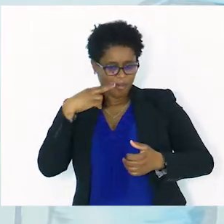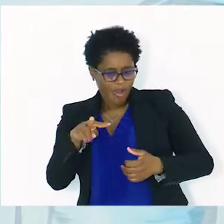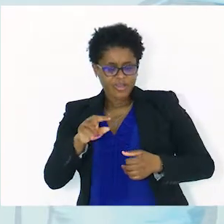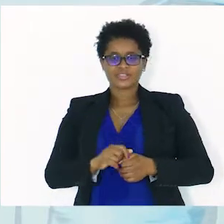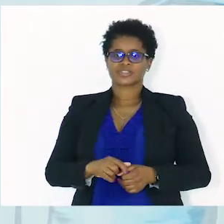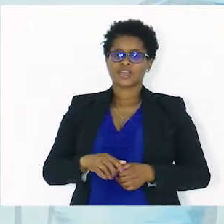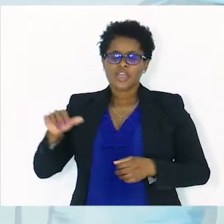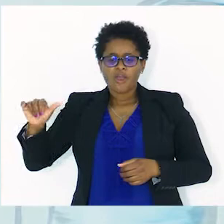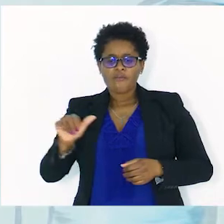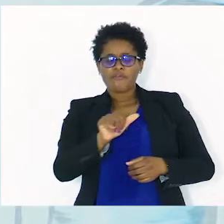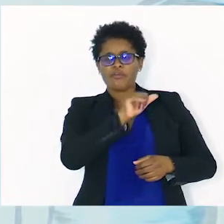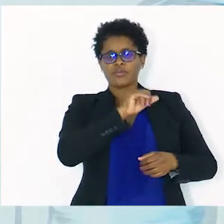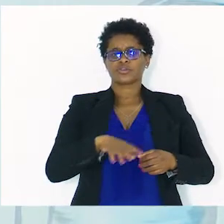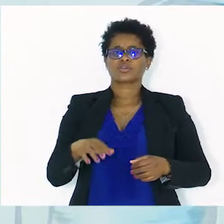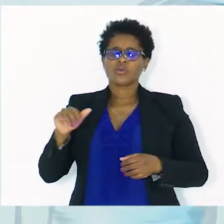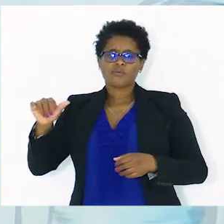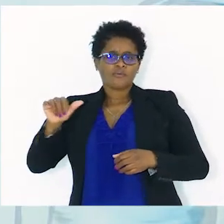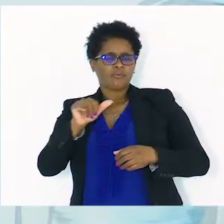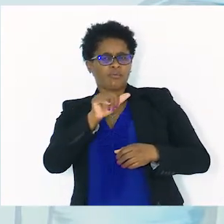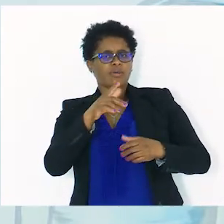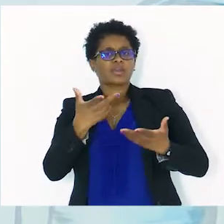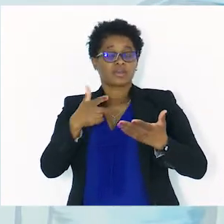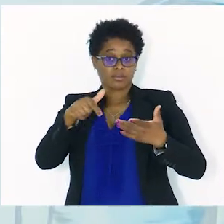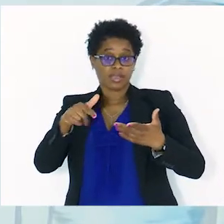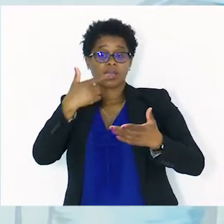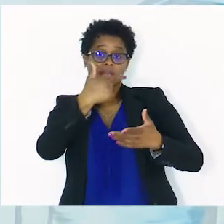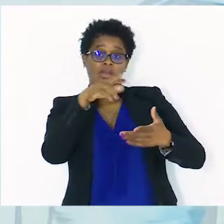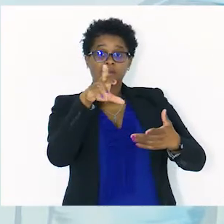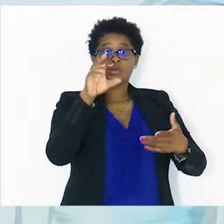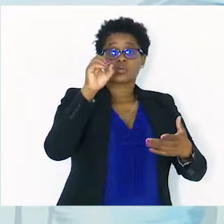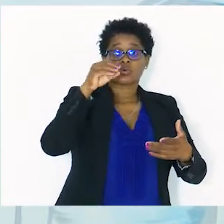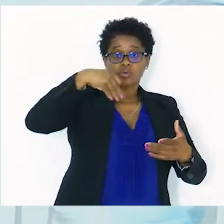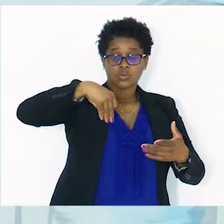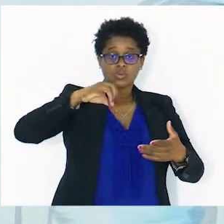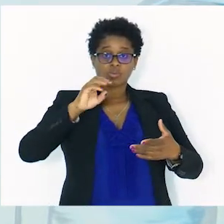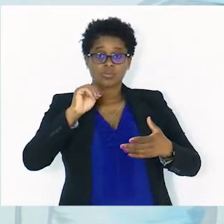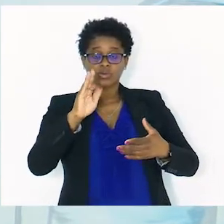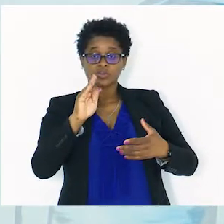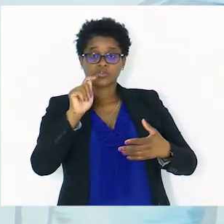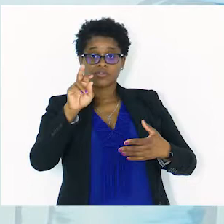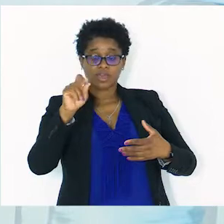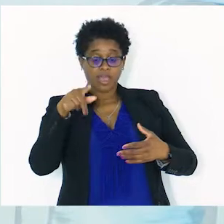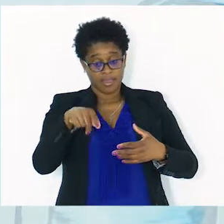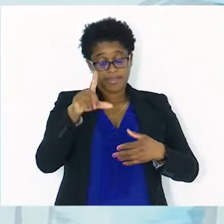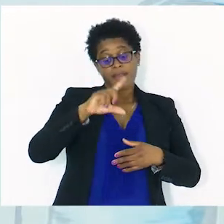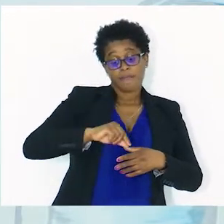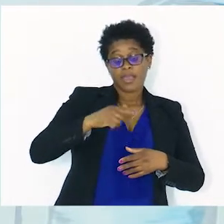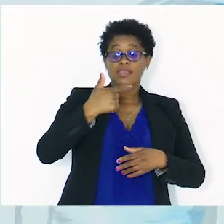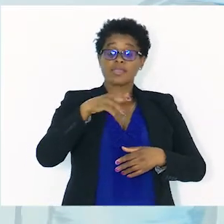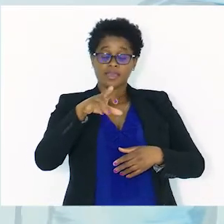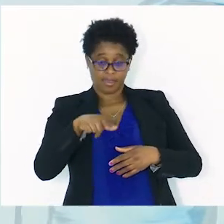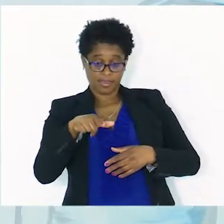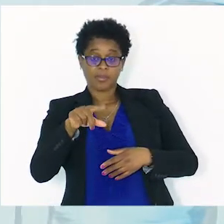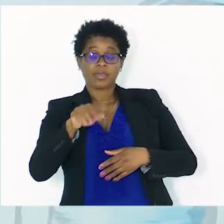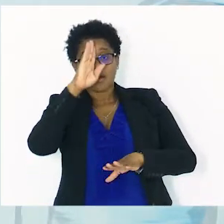os aviões sobrevoam na troposfera. Ok? E é aqui também na troposfera